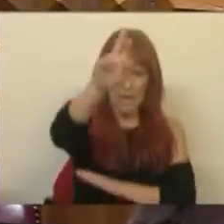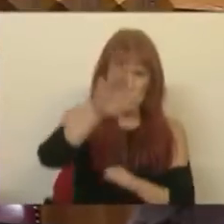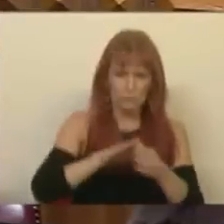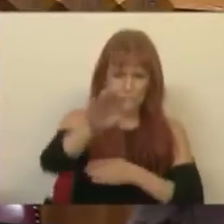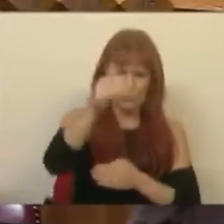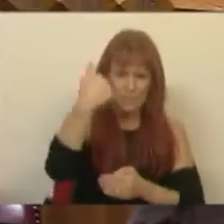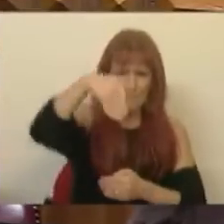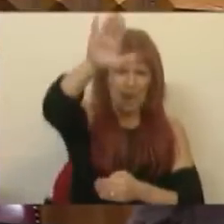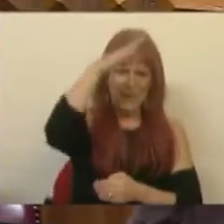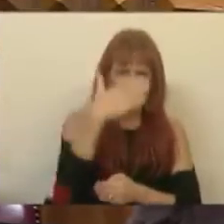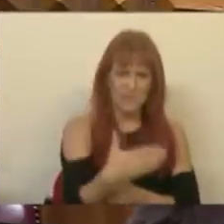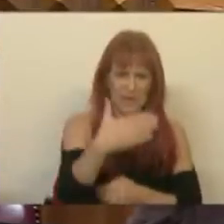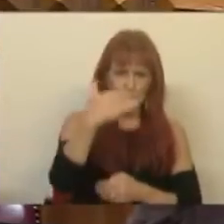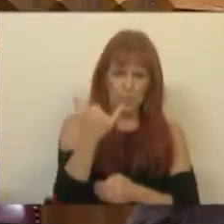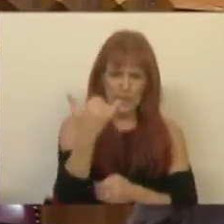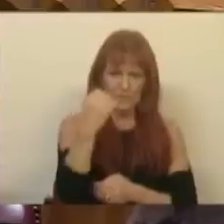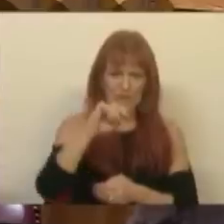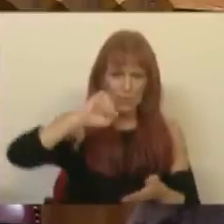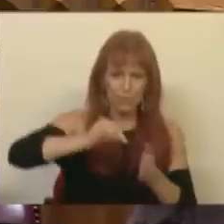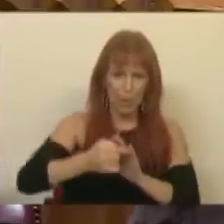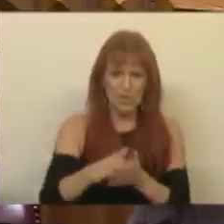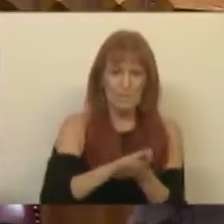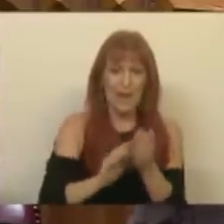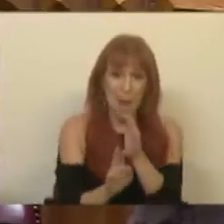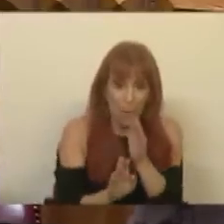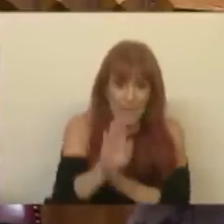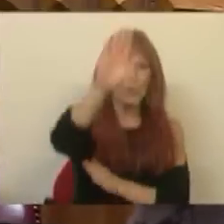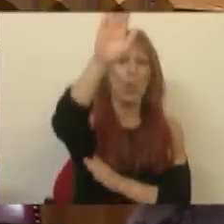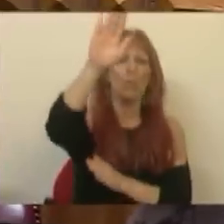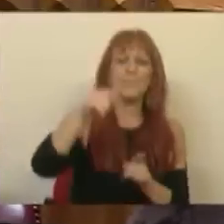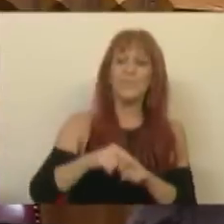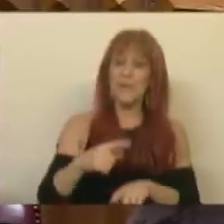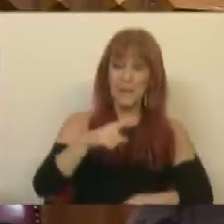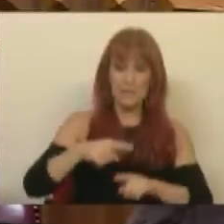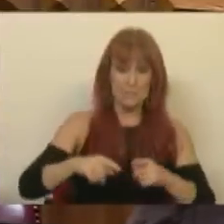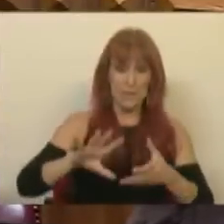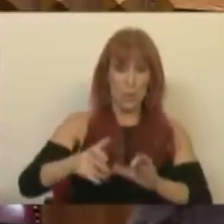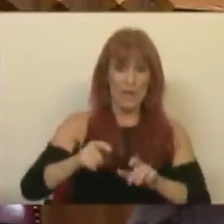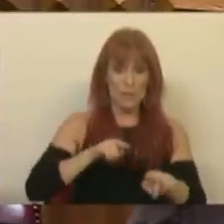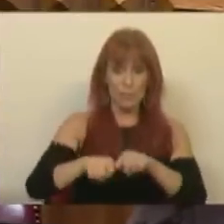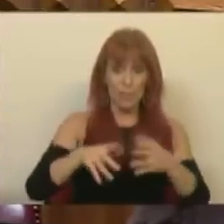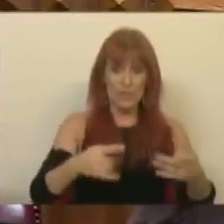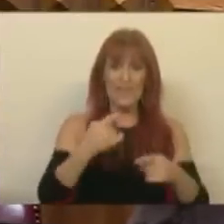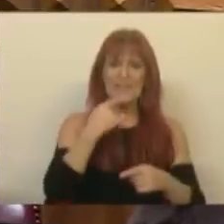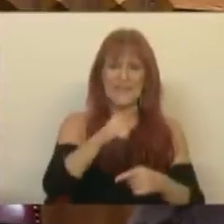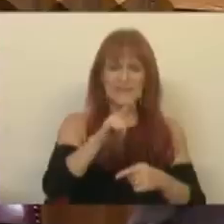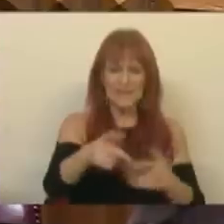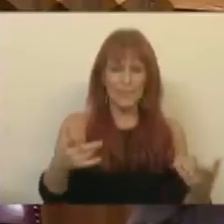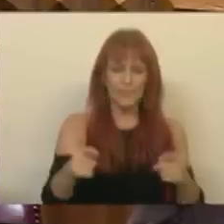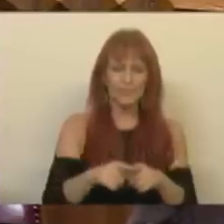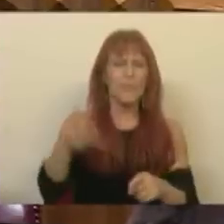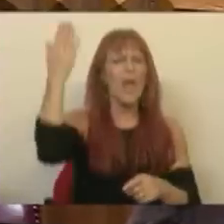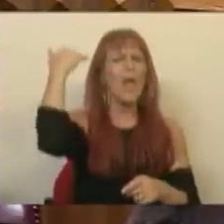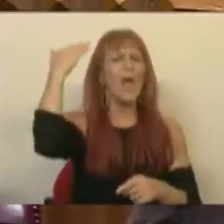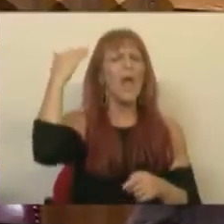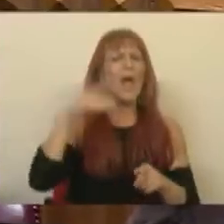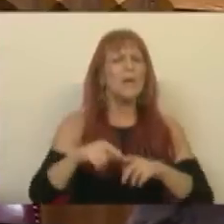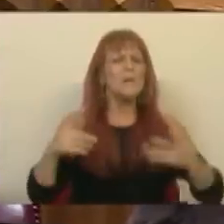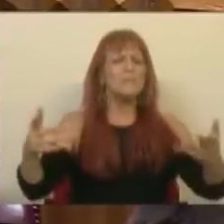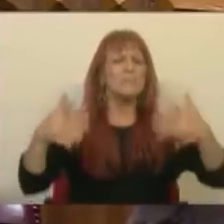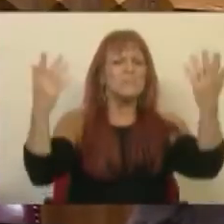mais oito pontos básicos E no meio dessa crise política dizia então